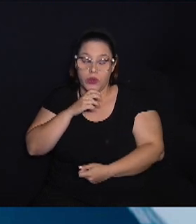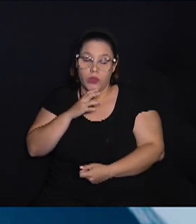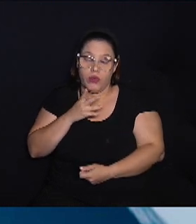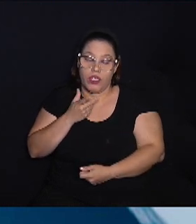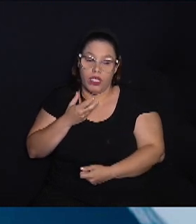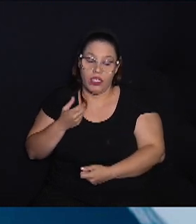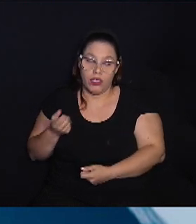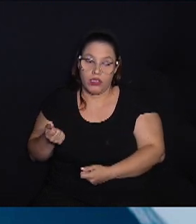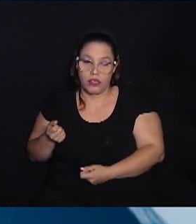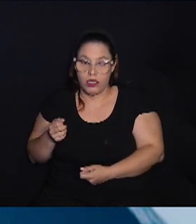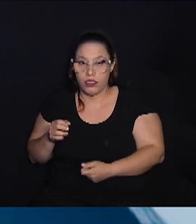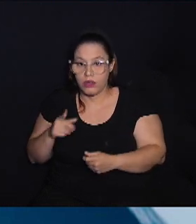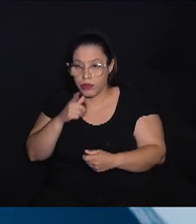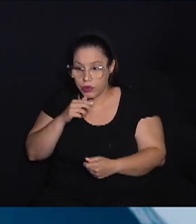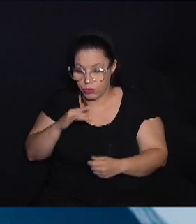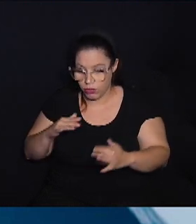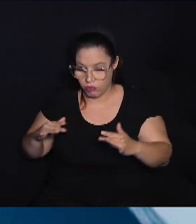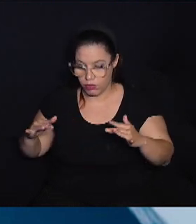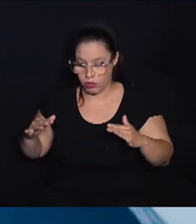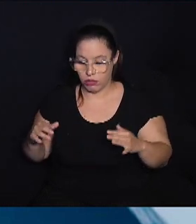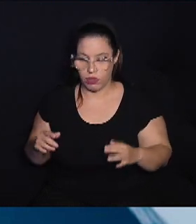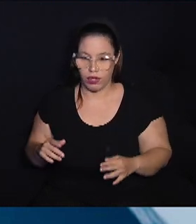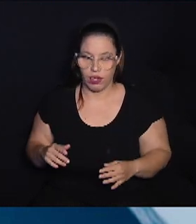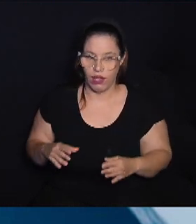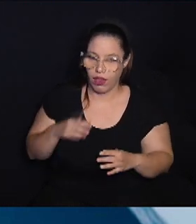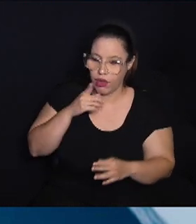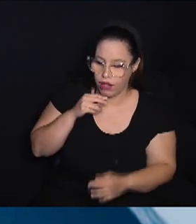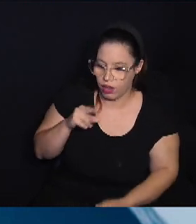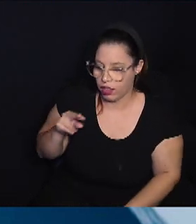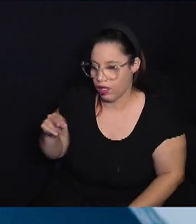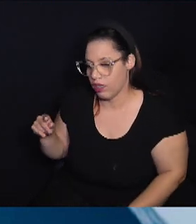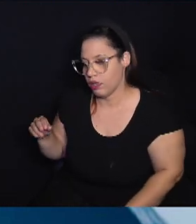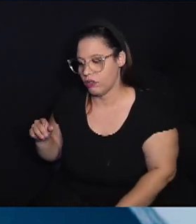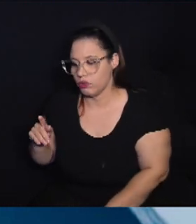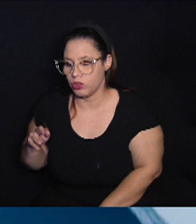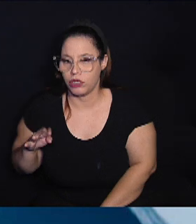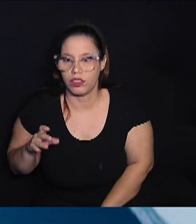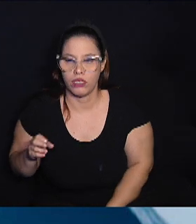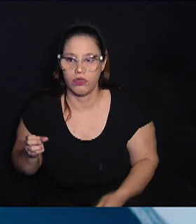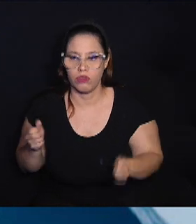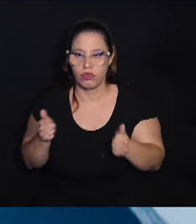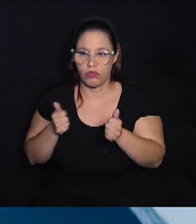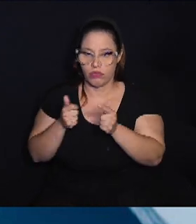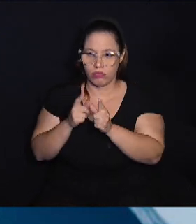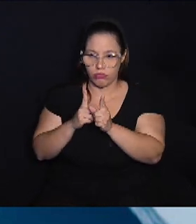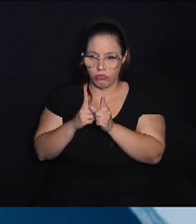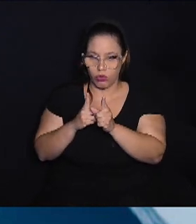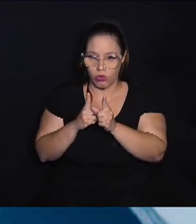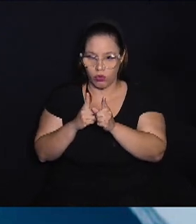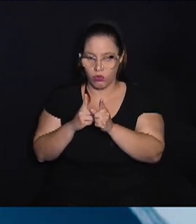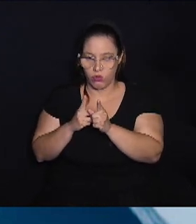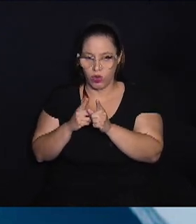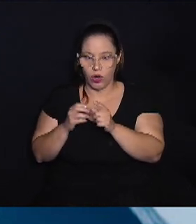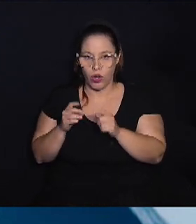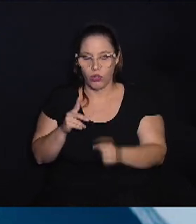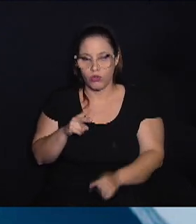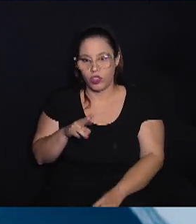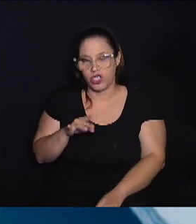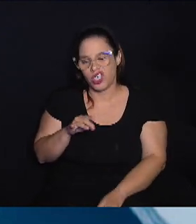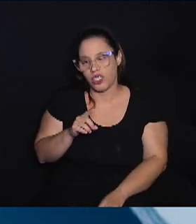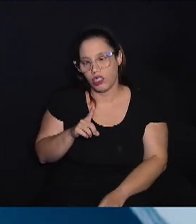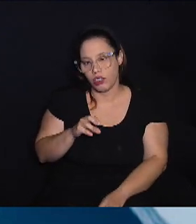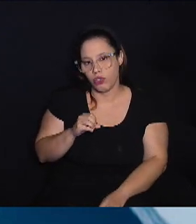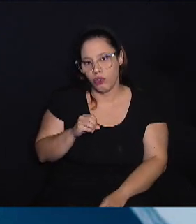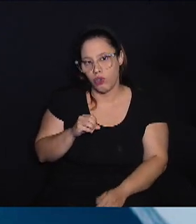de aterramento, onde a terra e o gelo se encontram, e mais para o interior sob o gelo flutuante. A novidade